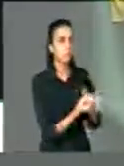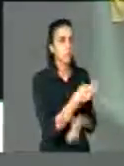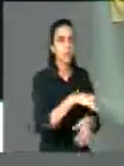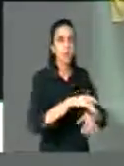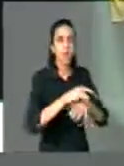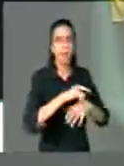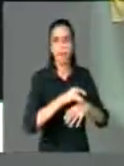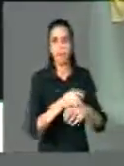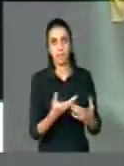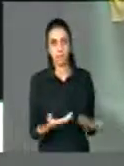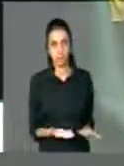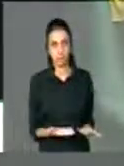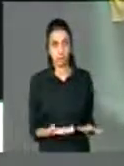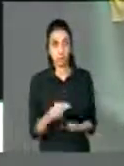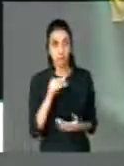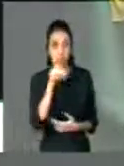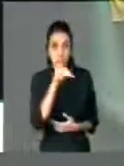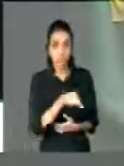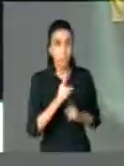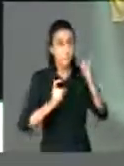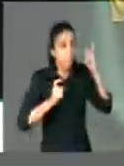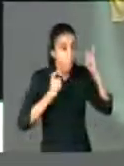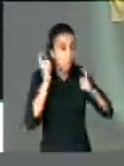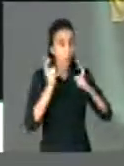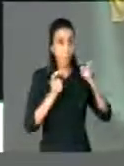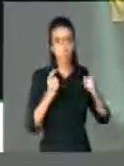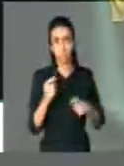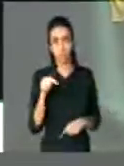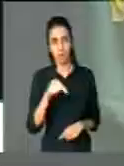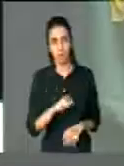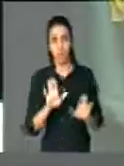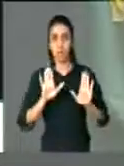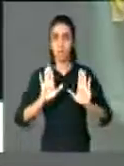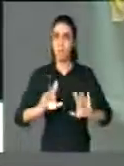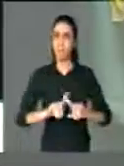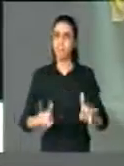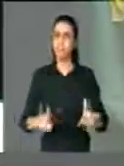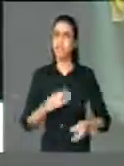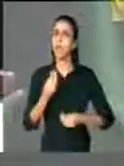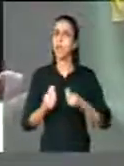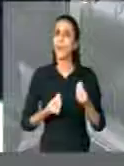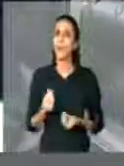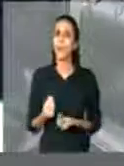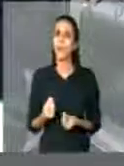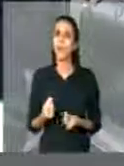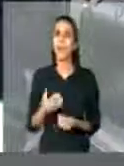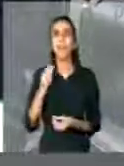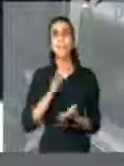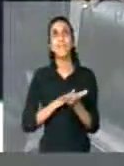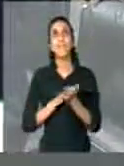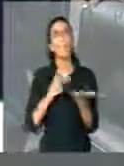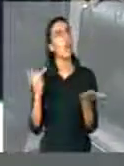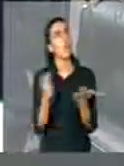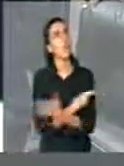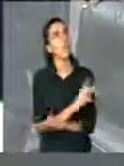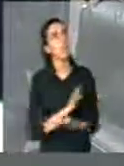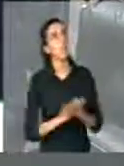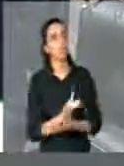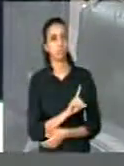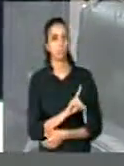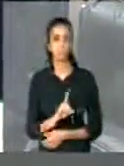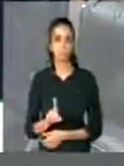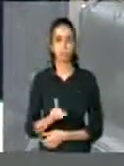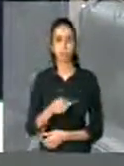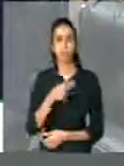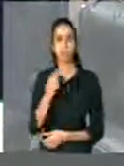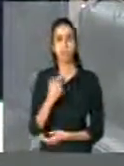nesse Brasil. Essa é uma grande preocupação nesse momento. Agora, não dá para a gente tapar o sol com a peneira. Vim falar aqui que vai